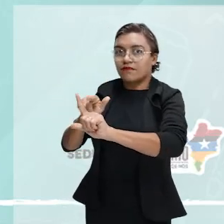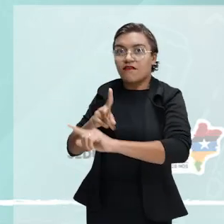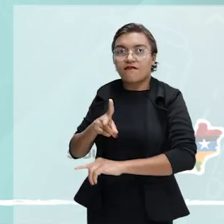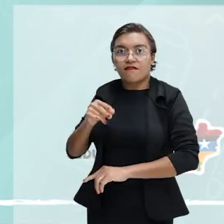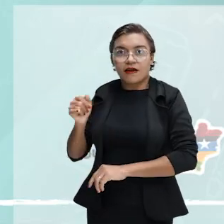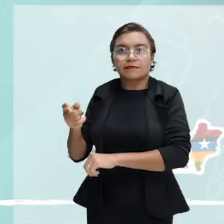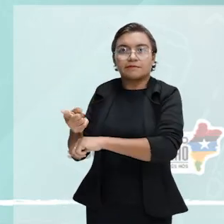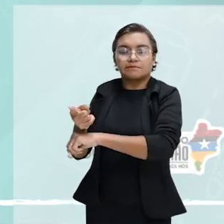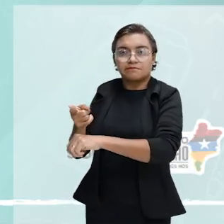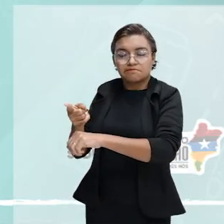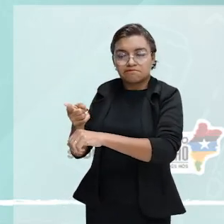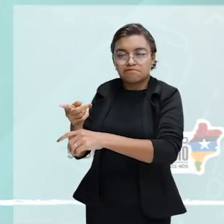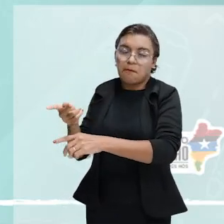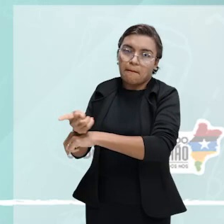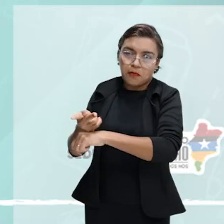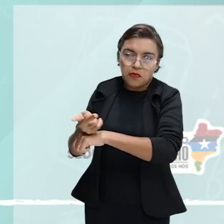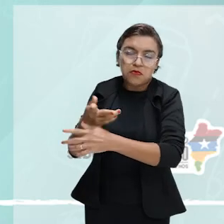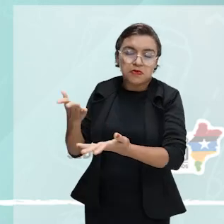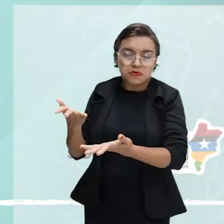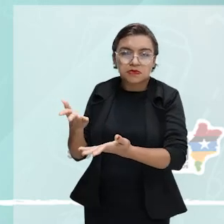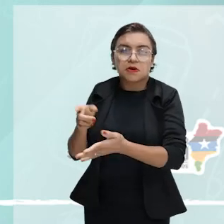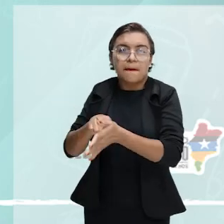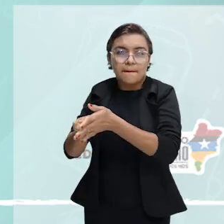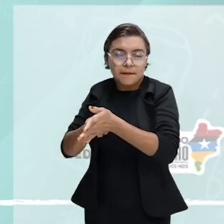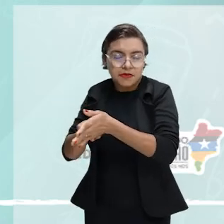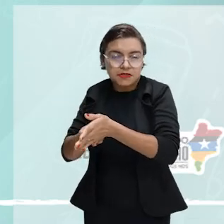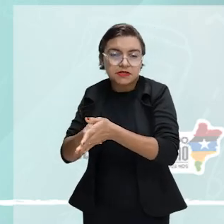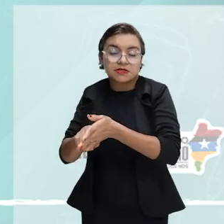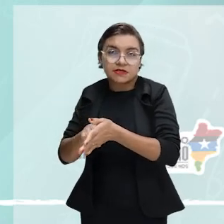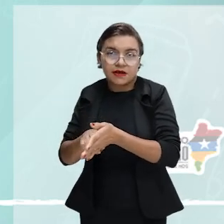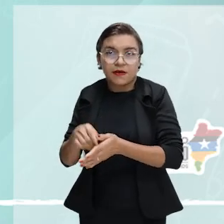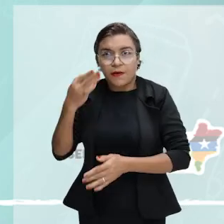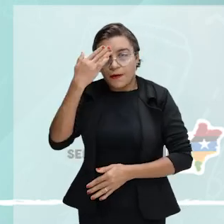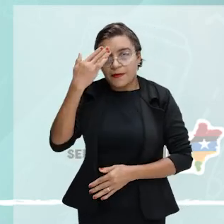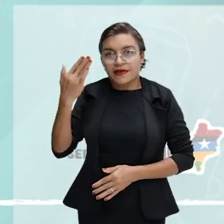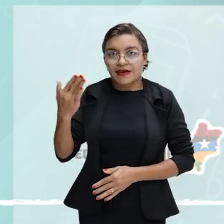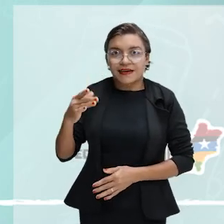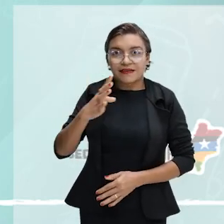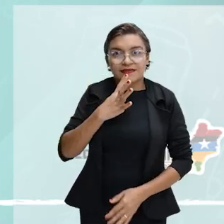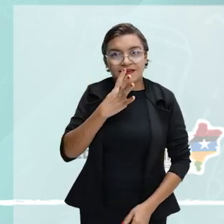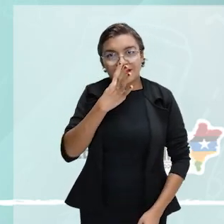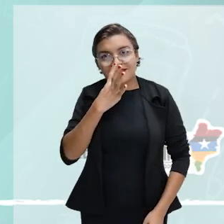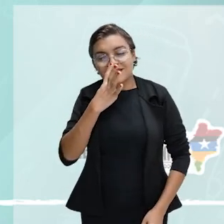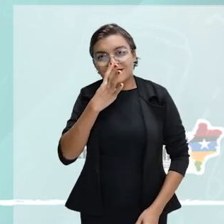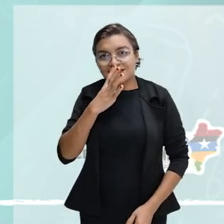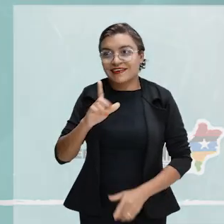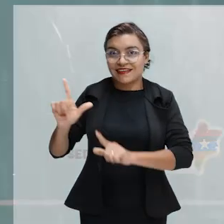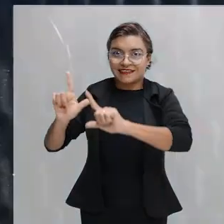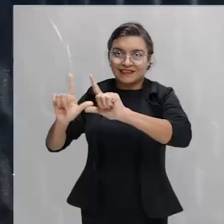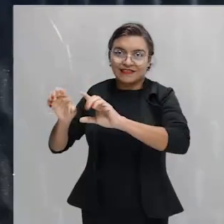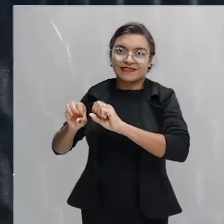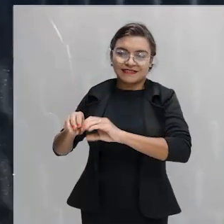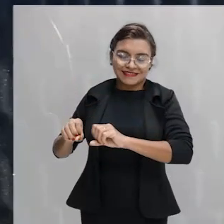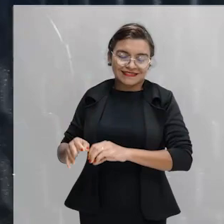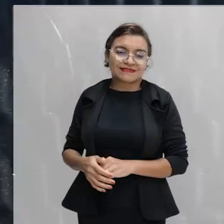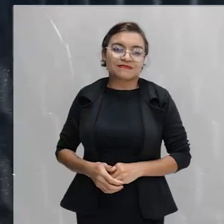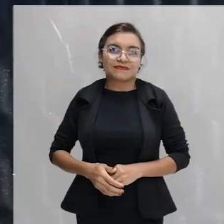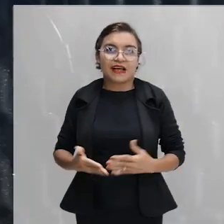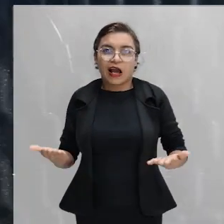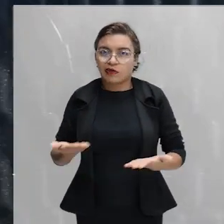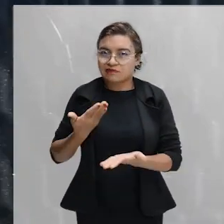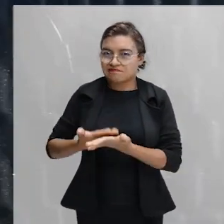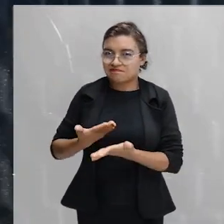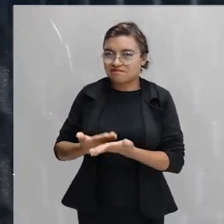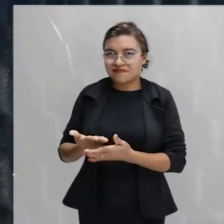Dias. Muito obrigada pela sua audiência aqui na TV Educação, ok? Vamos trabalhar, minha gente? Tudo bem,